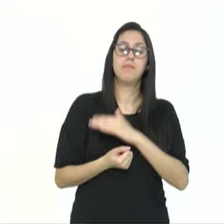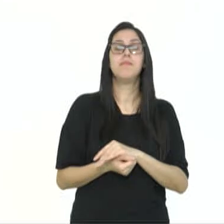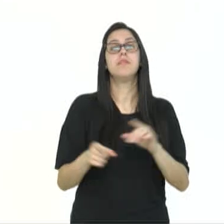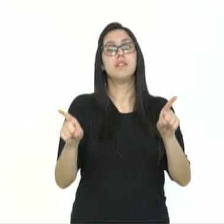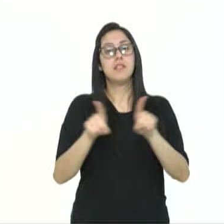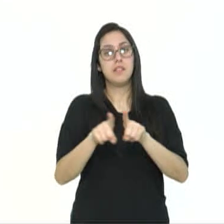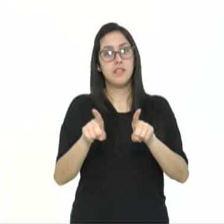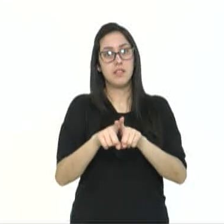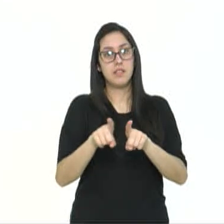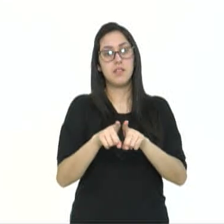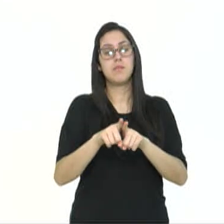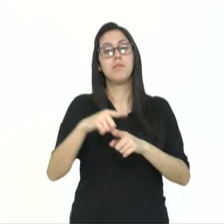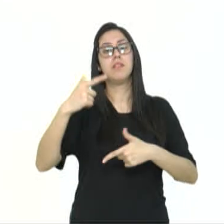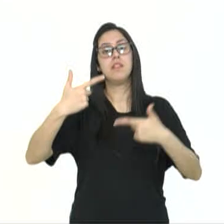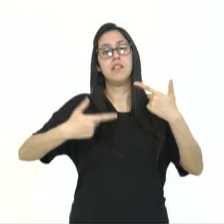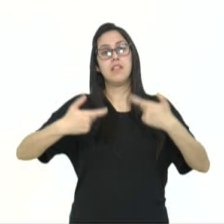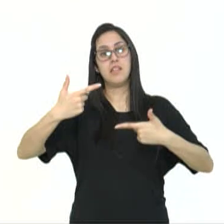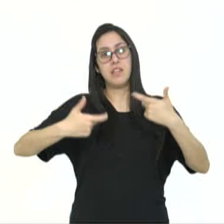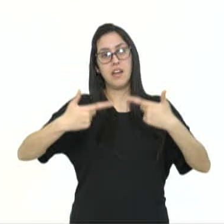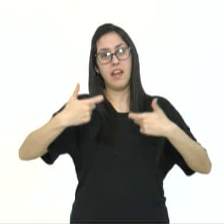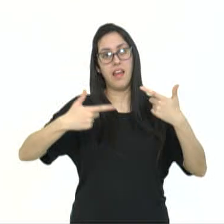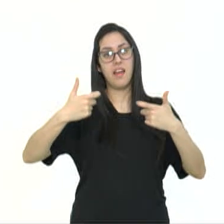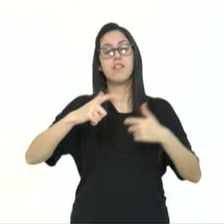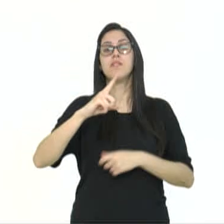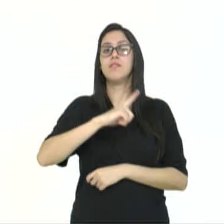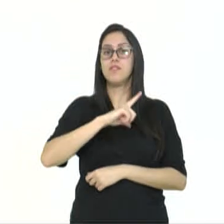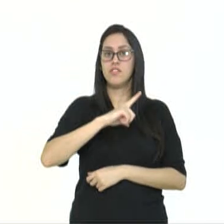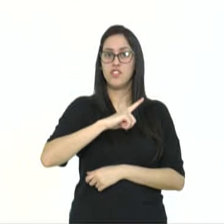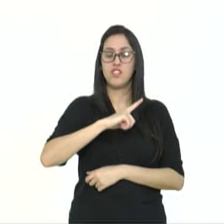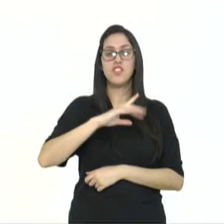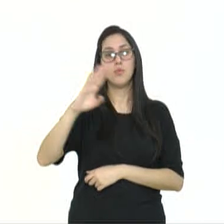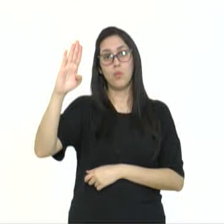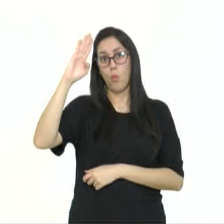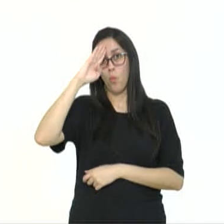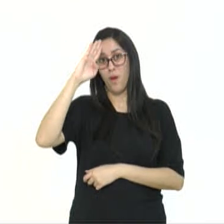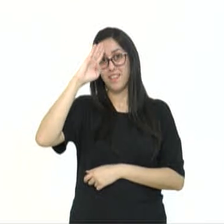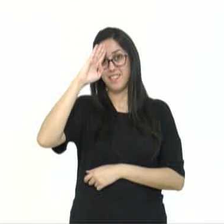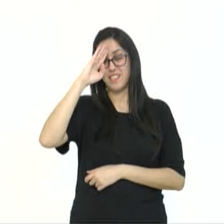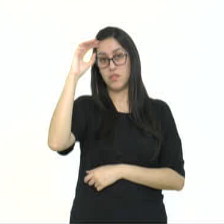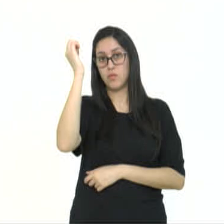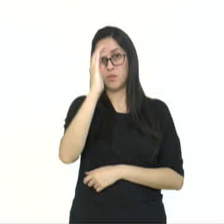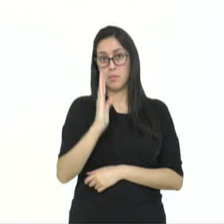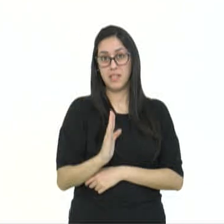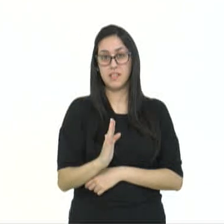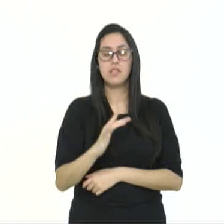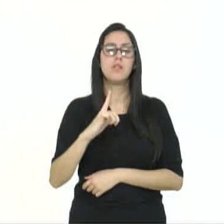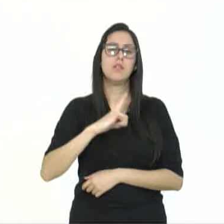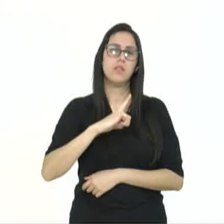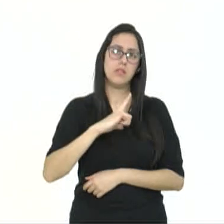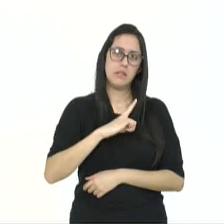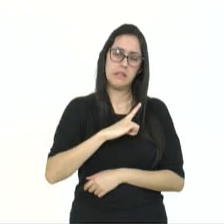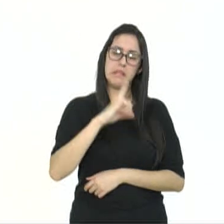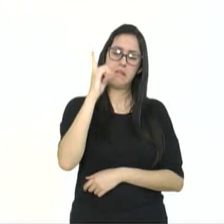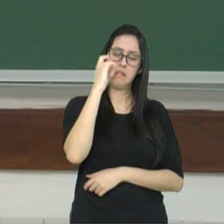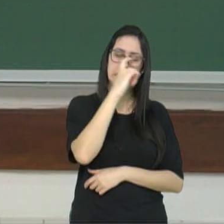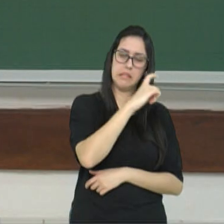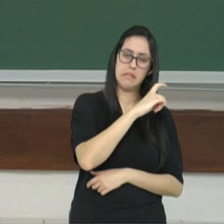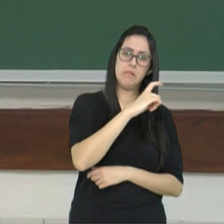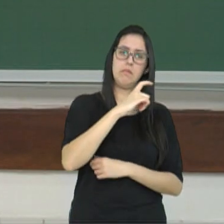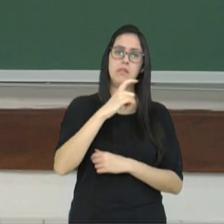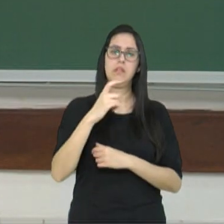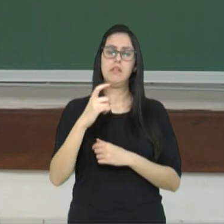criando uma nova corporação no Brasil, que é o Exército Brasileiro, que ele vai se aproximar aí de ideias abolicionistas